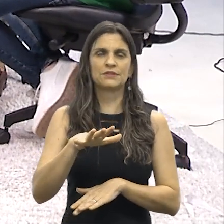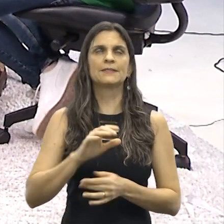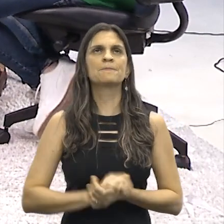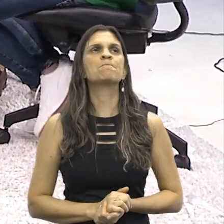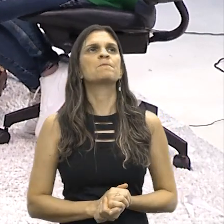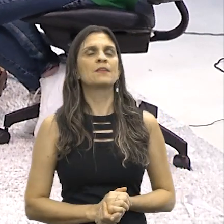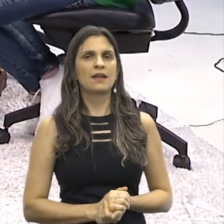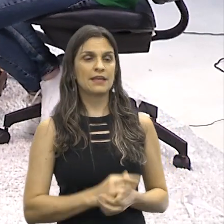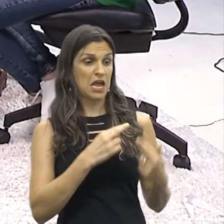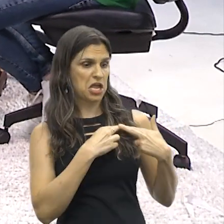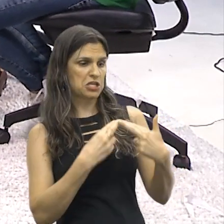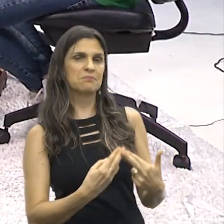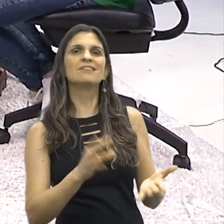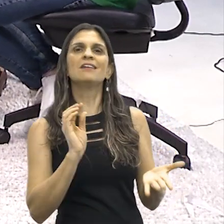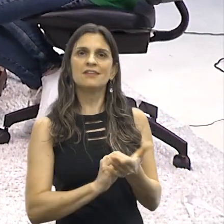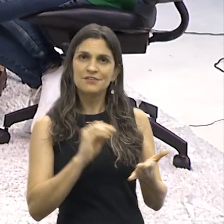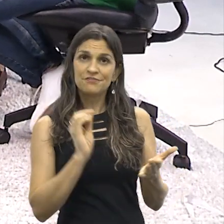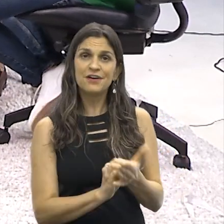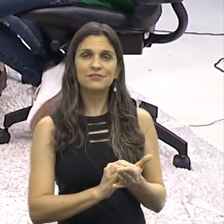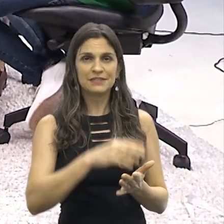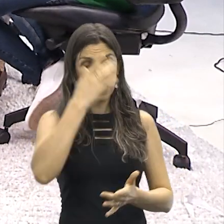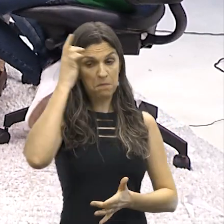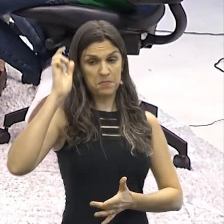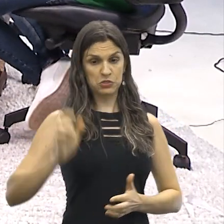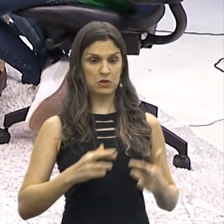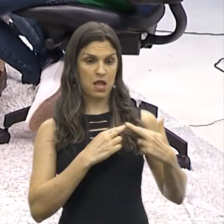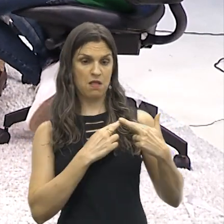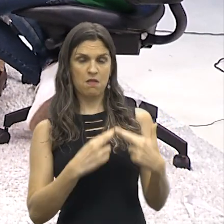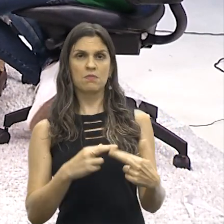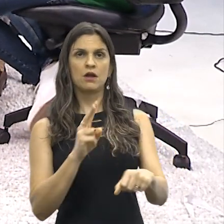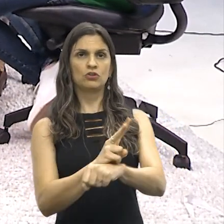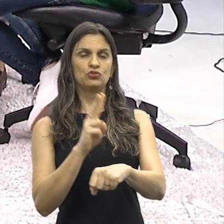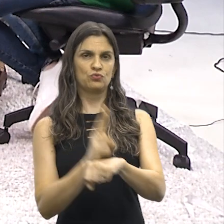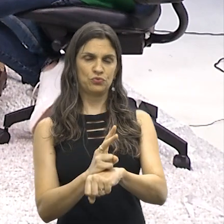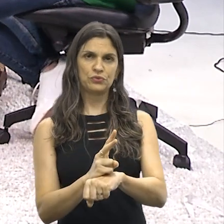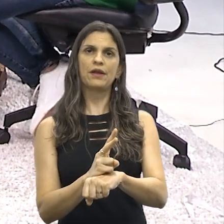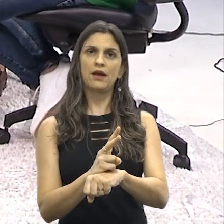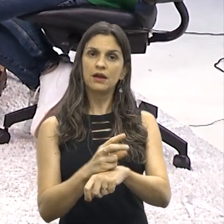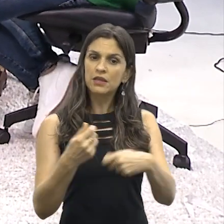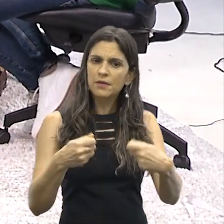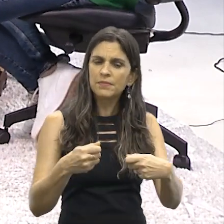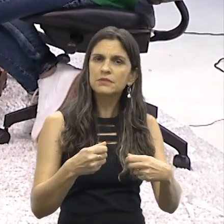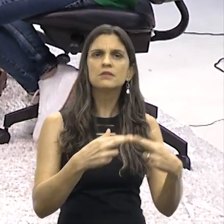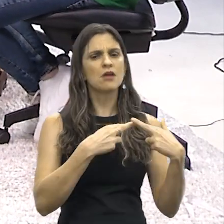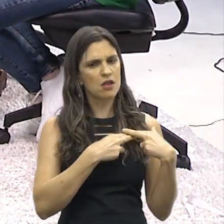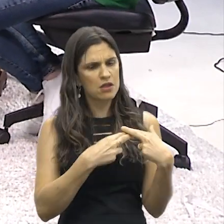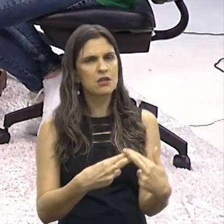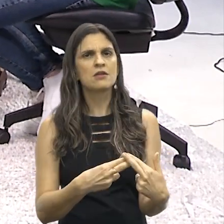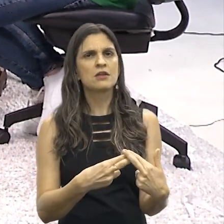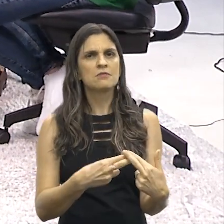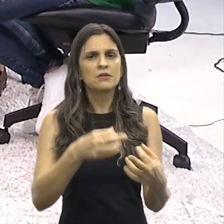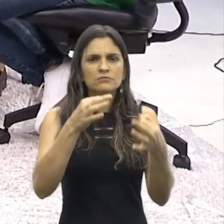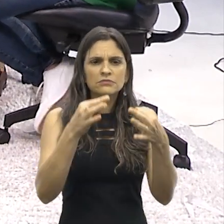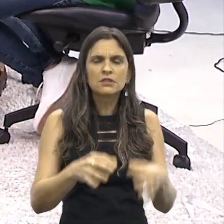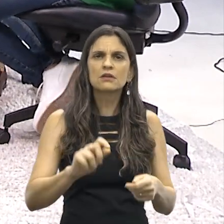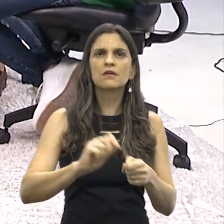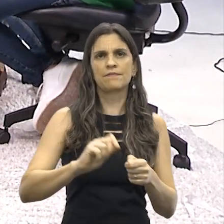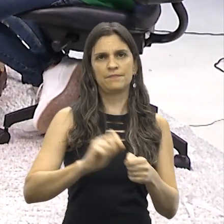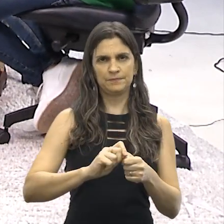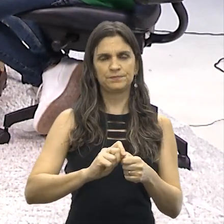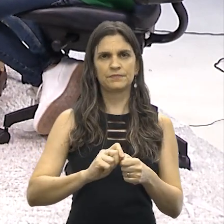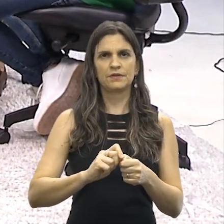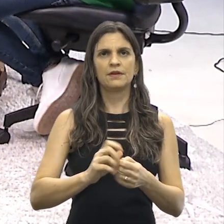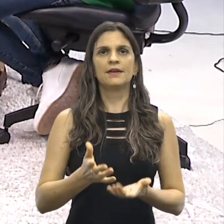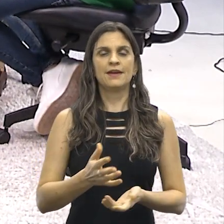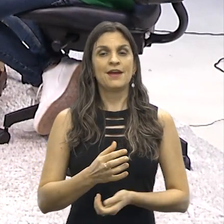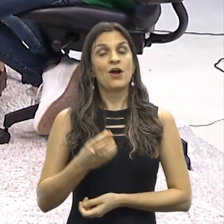dessa questão da responsabilidade do tutor em relação a ter aquele animal em casa. O vereador tem aí 59 gatinhos, 59. Sabe como que é o compromisso,